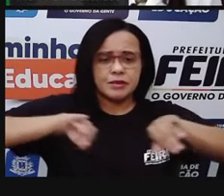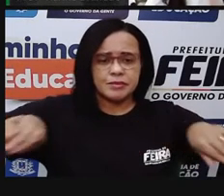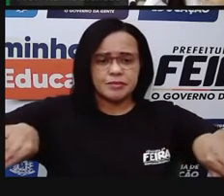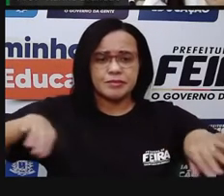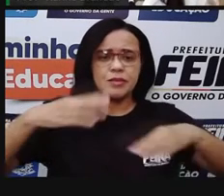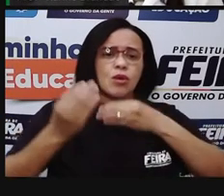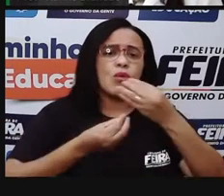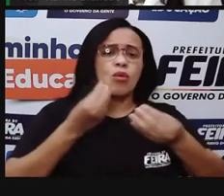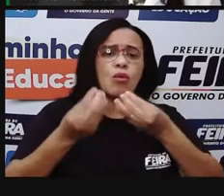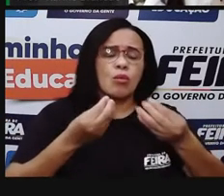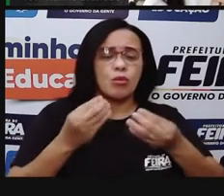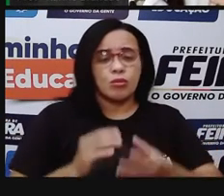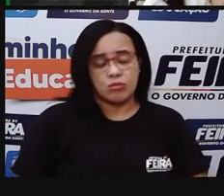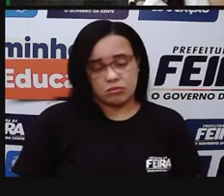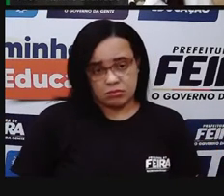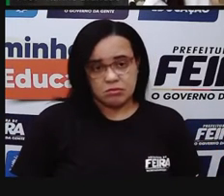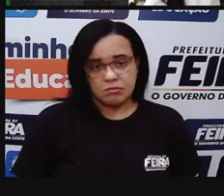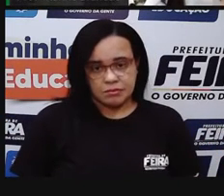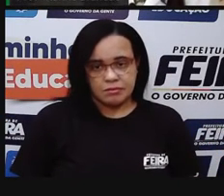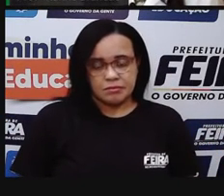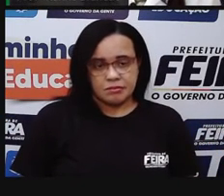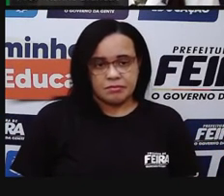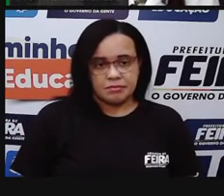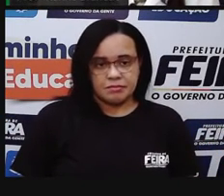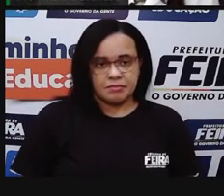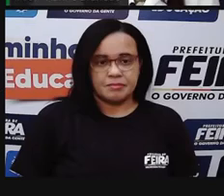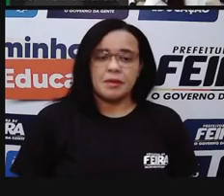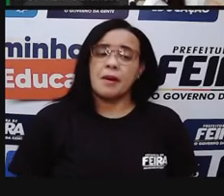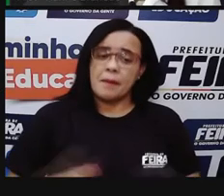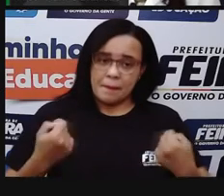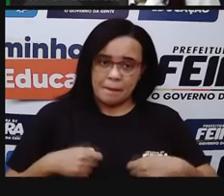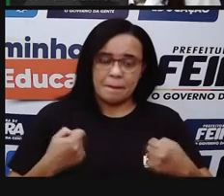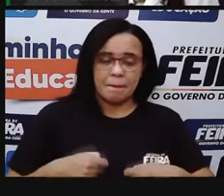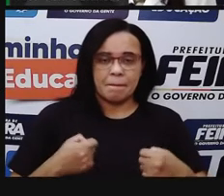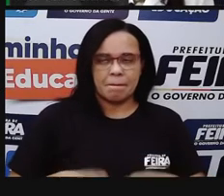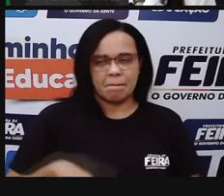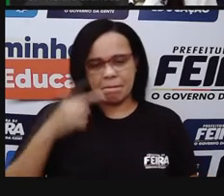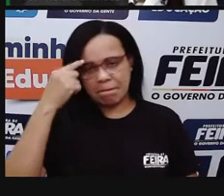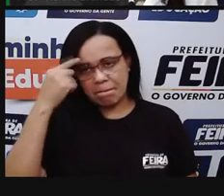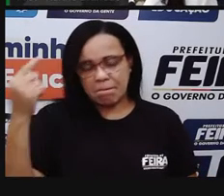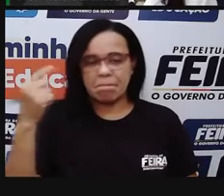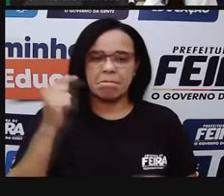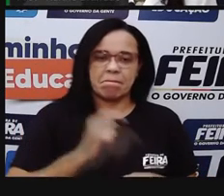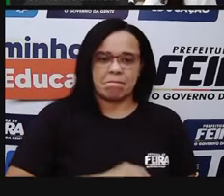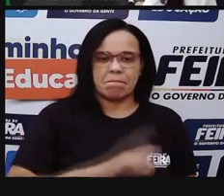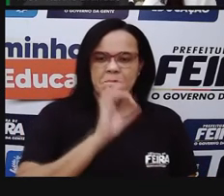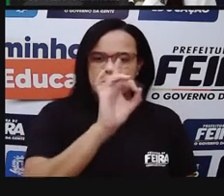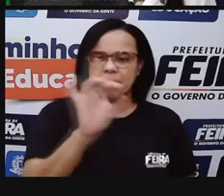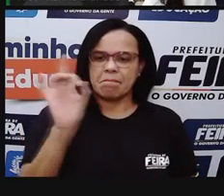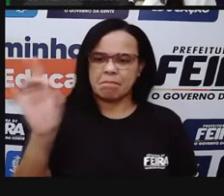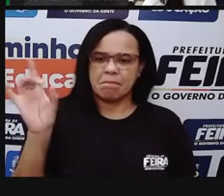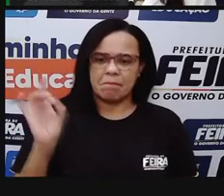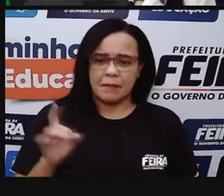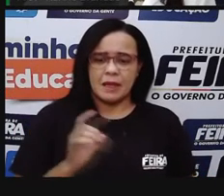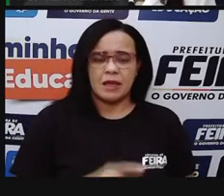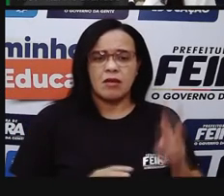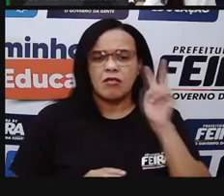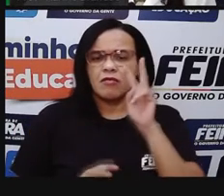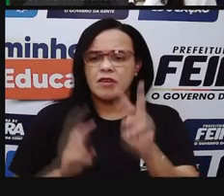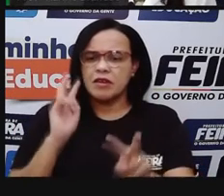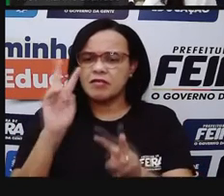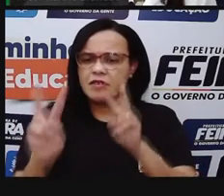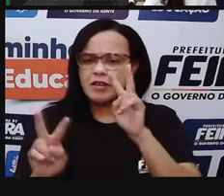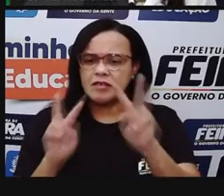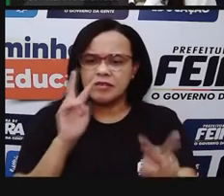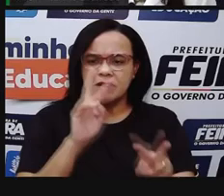dessa tilápia, desse carcará, né? Dessa ave, desse peixe. E aqui em cima, quando a gente observa, ó, um